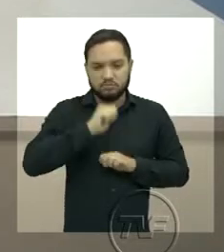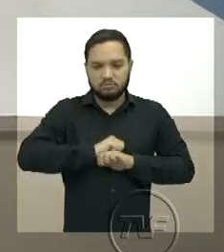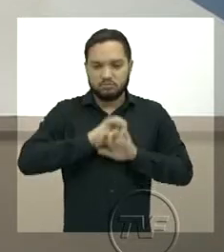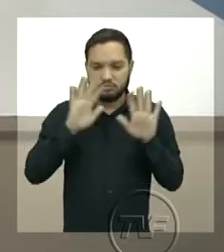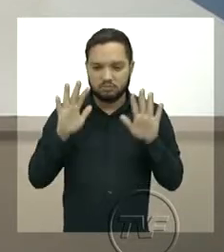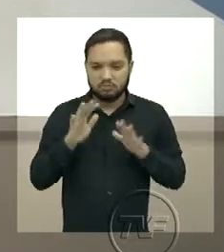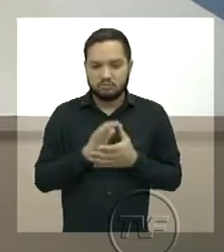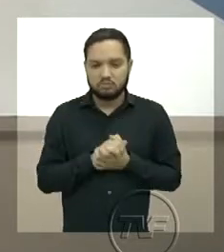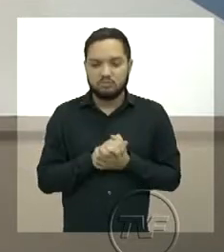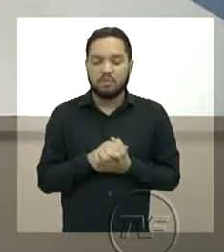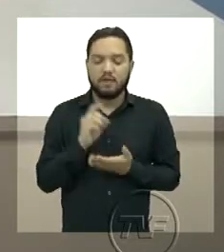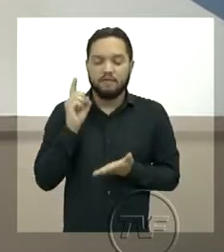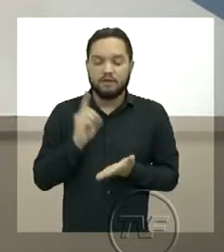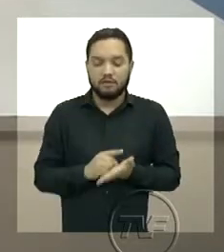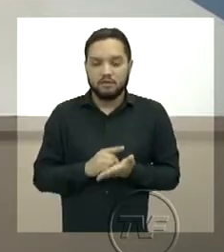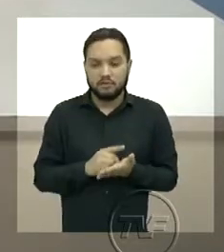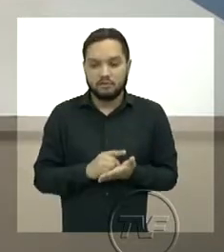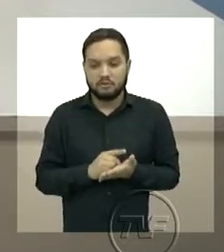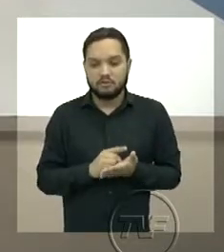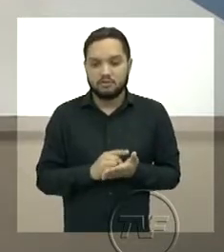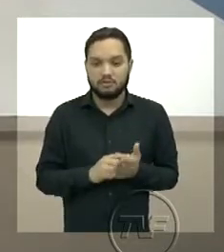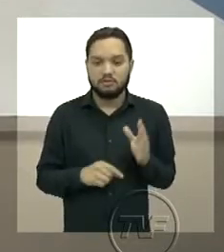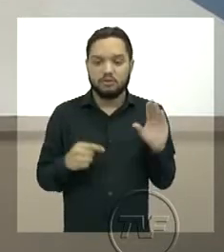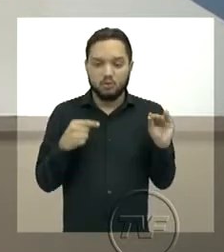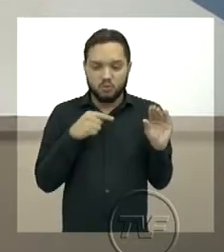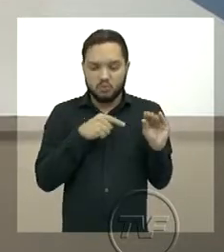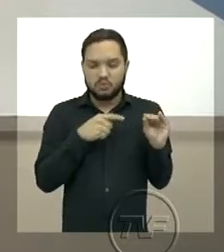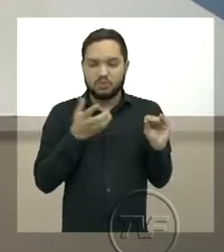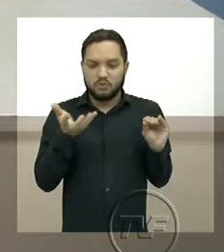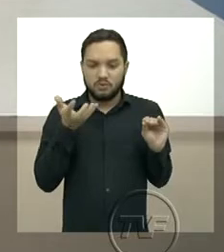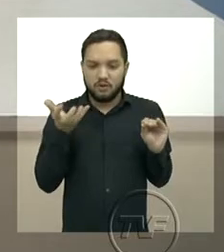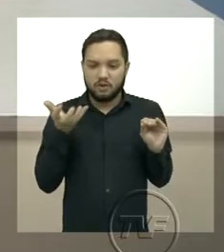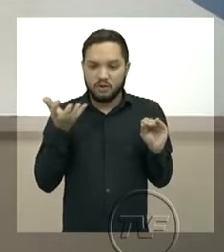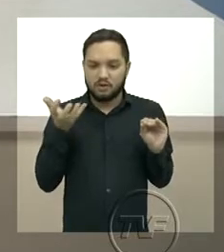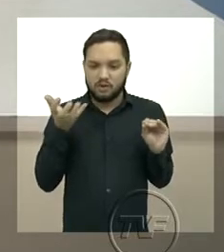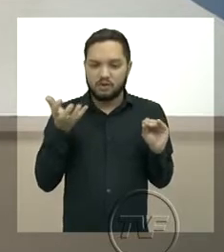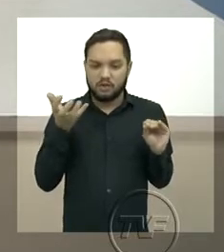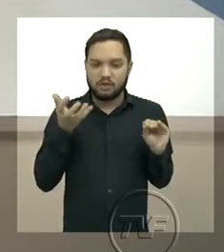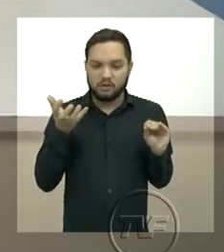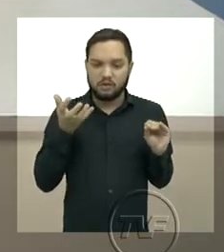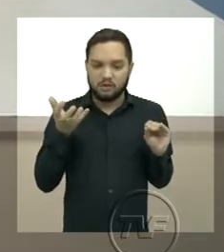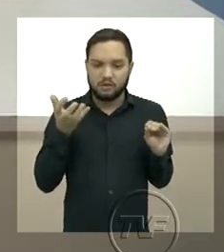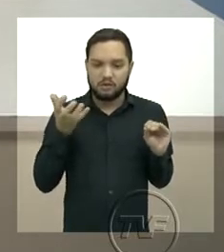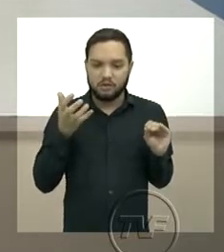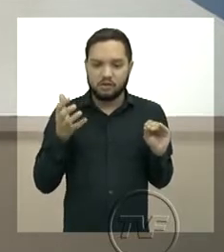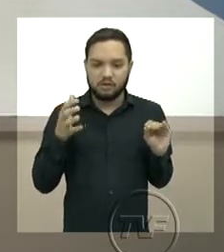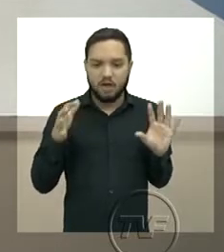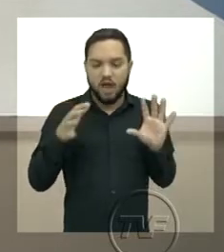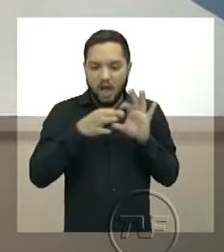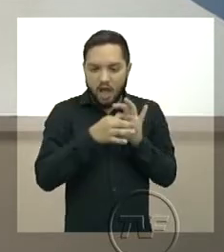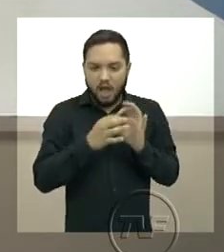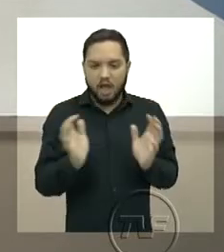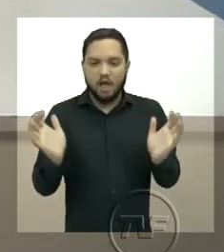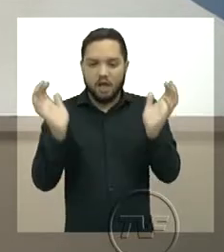na realidade, essa tentativa dele de se alinhar a determinados